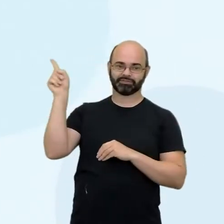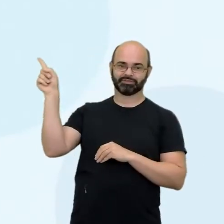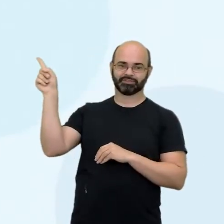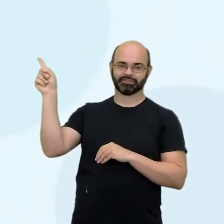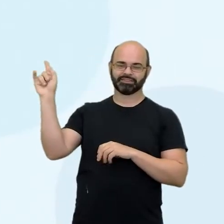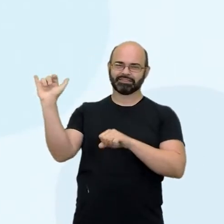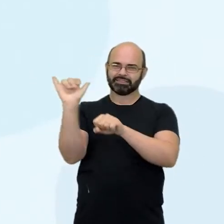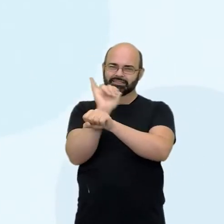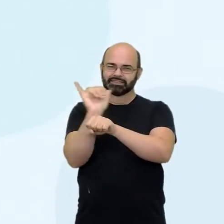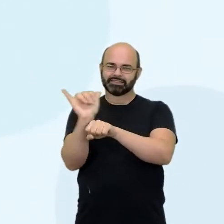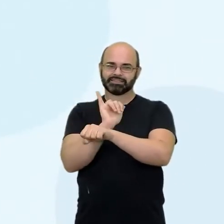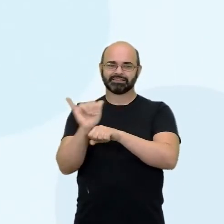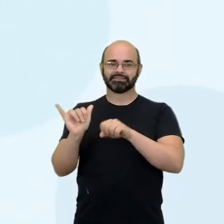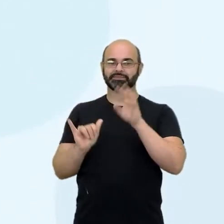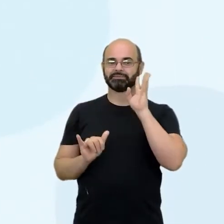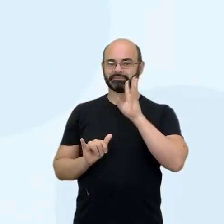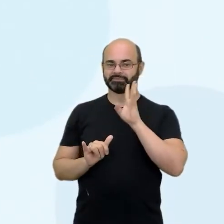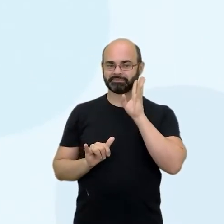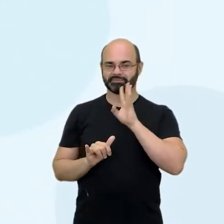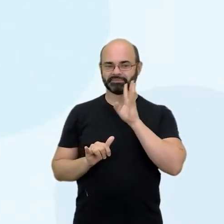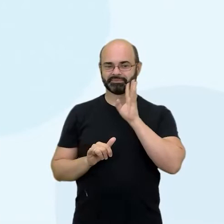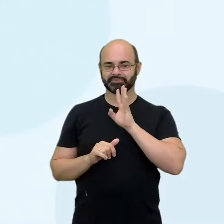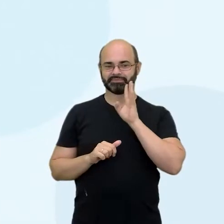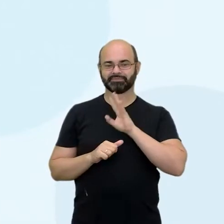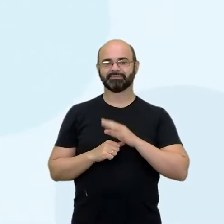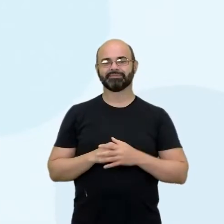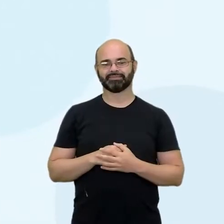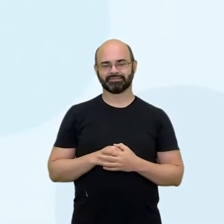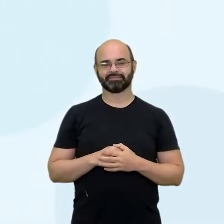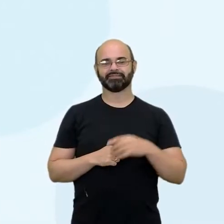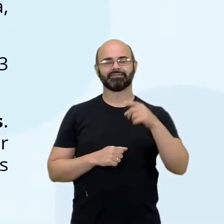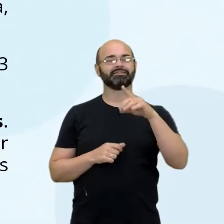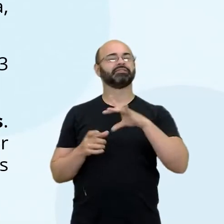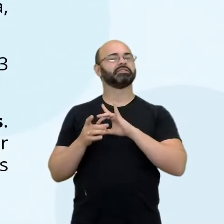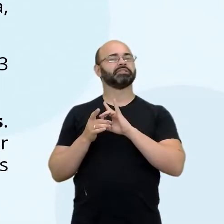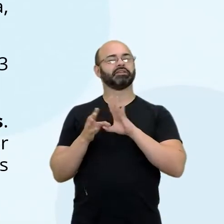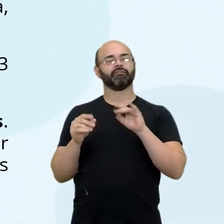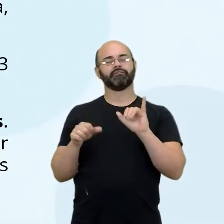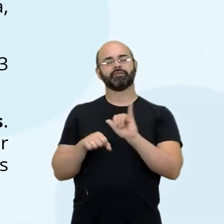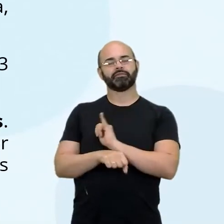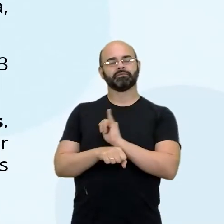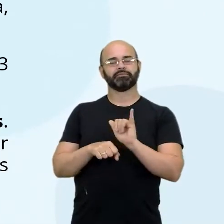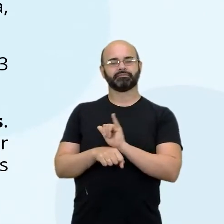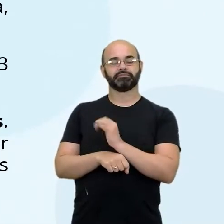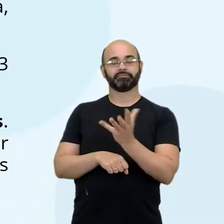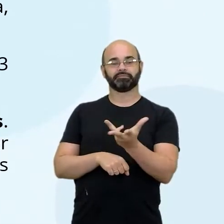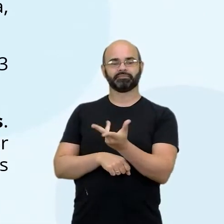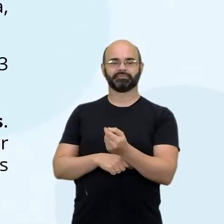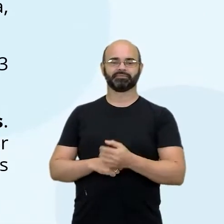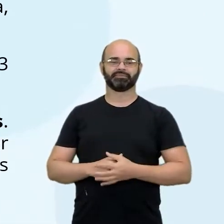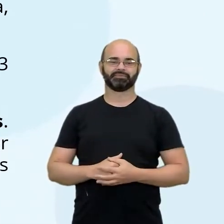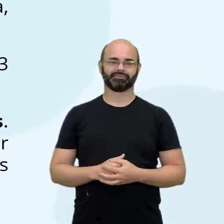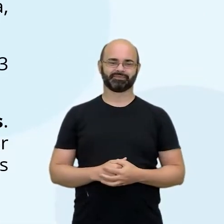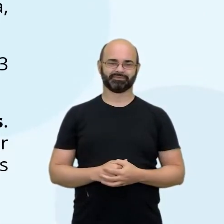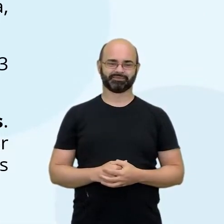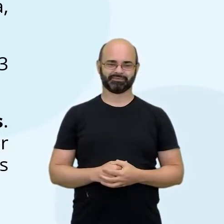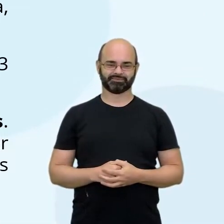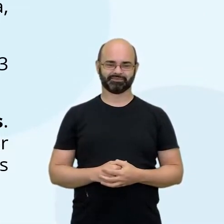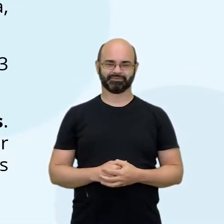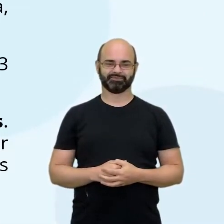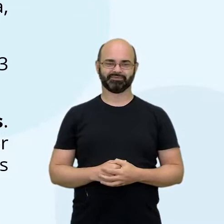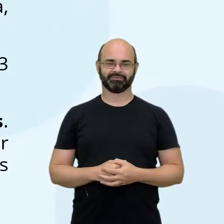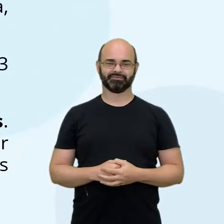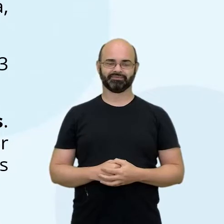vocês podem trabalhar tudo isso aí para fazer o seu glossário ficar bacana, né? Na aula passada, a gente